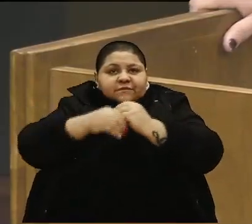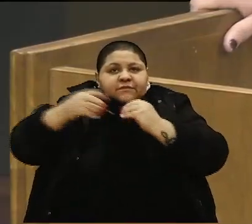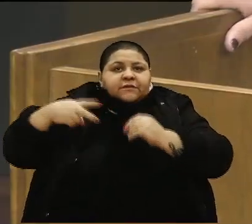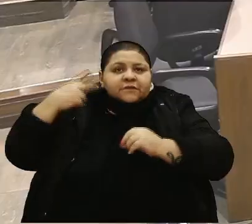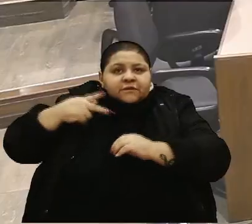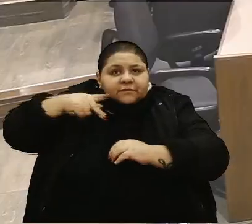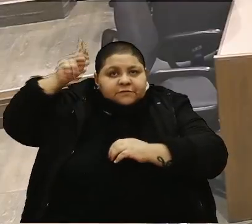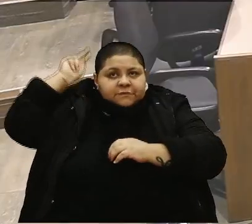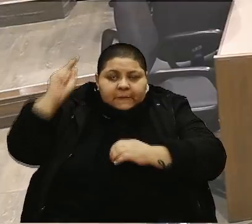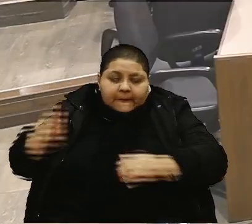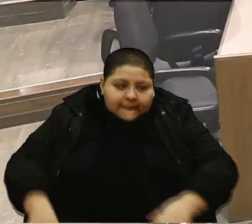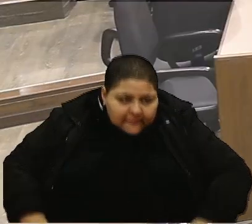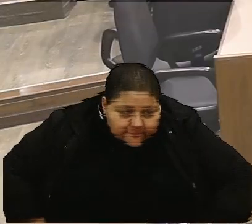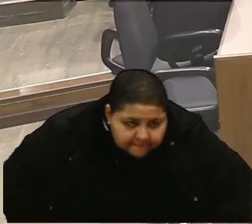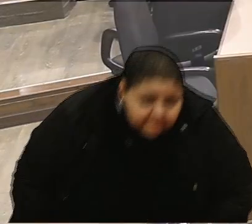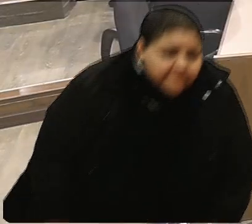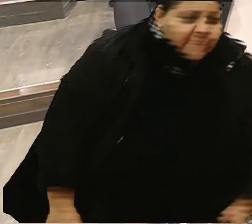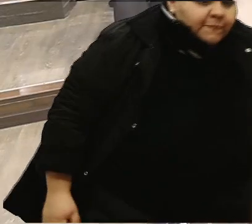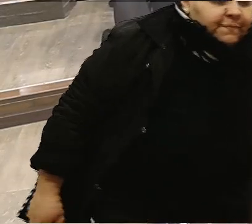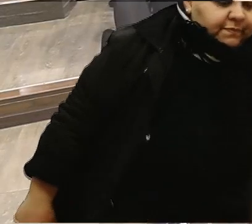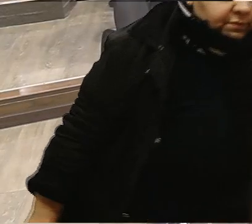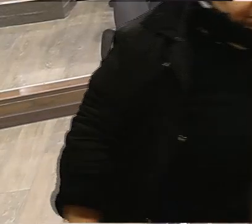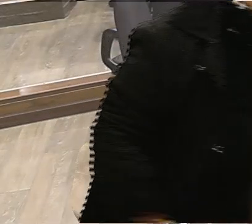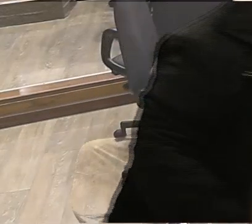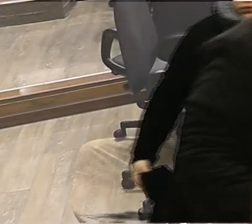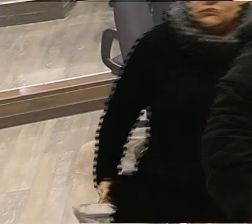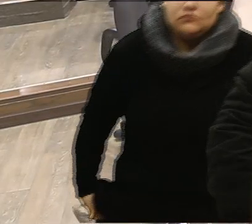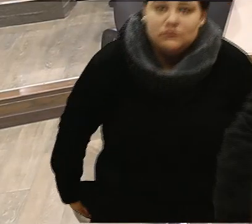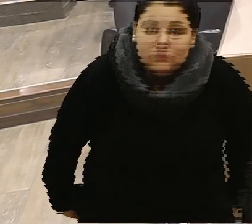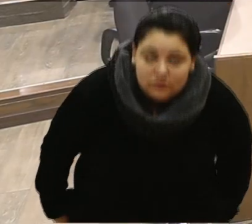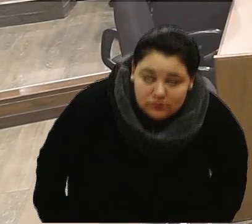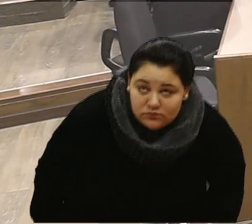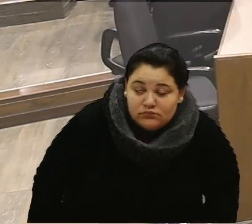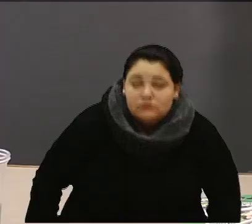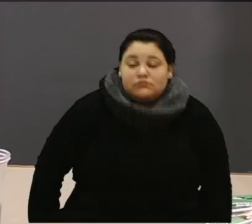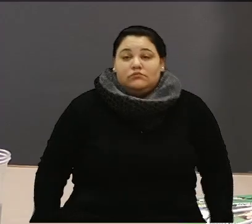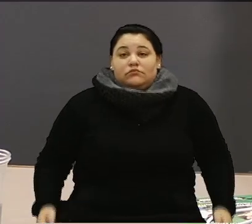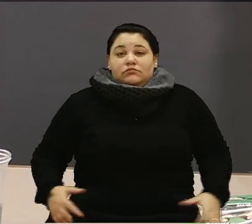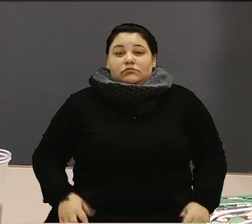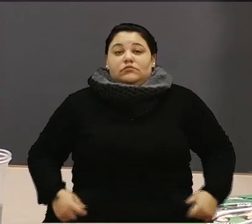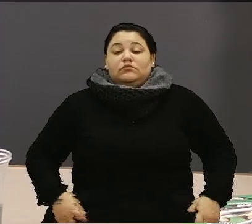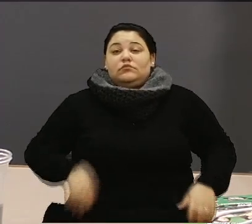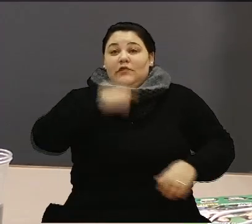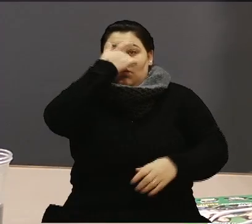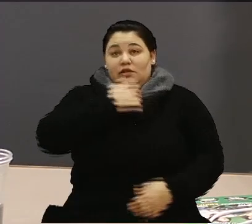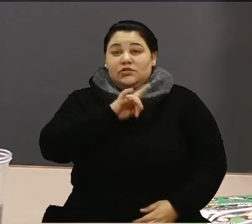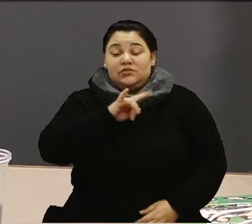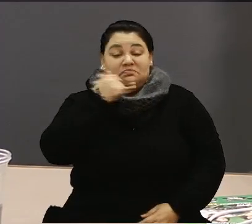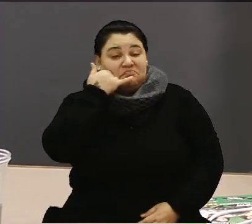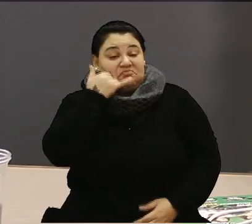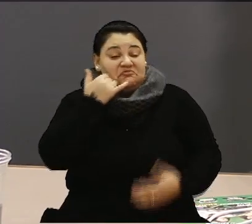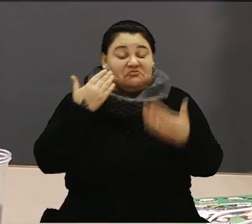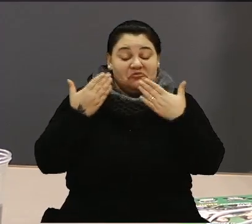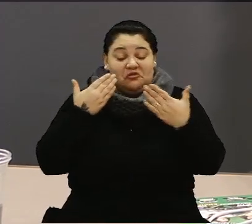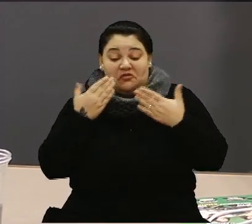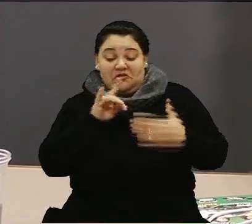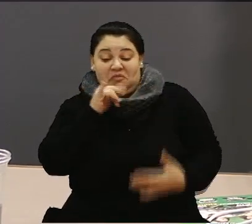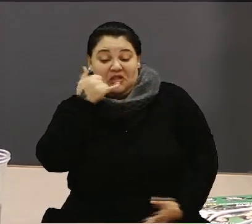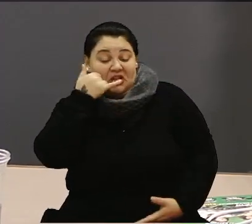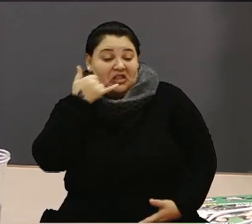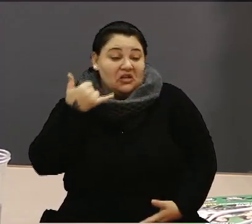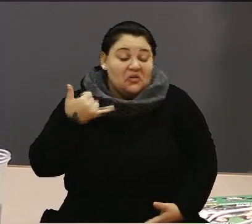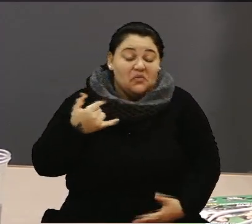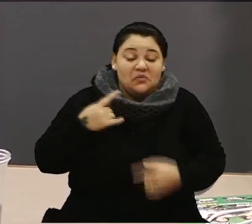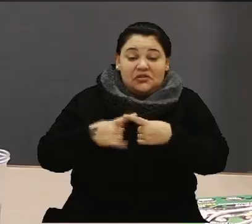Iago. Bem rapidinho, só para frisar, eu acho que está pegando isso. Por isso, eu fiquei desconfiado que ele não me atendeu por conta disso, tá? Não sei se eles estão bravos pelo que a gente está